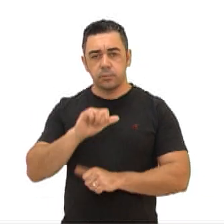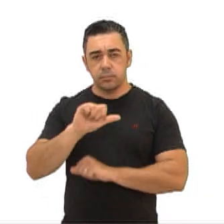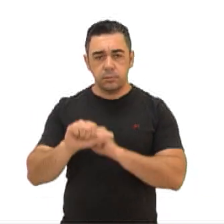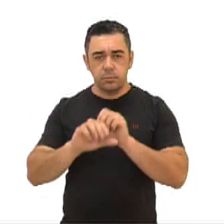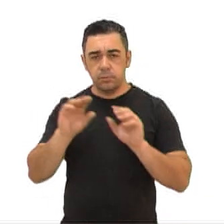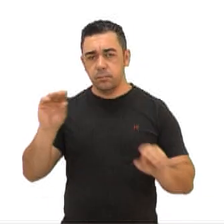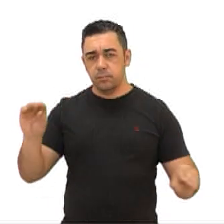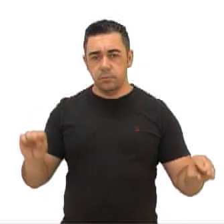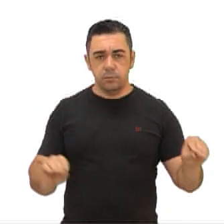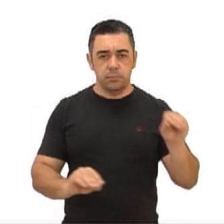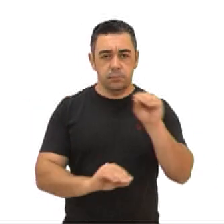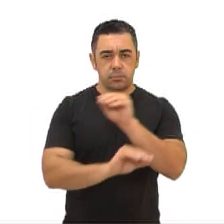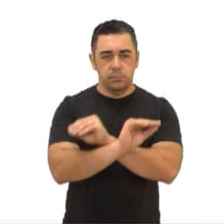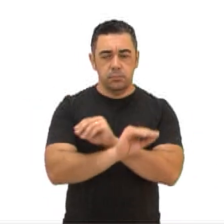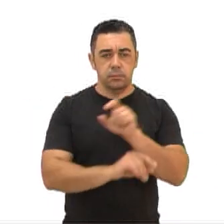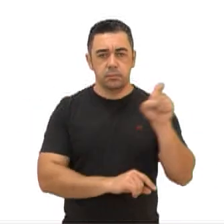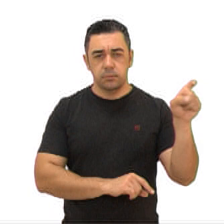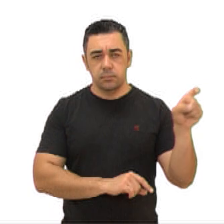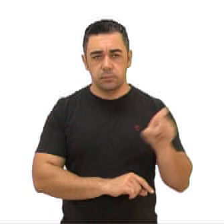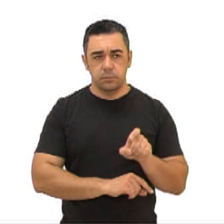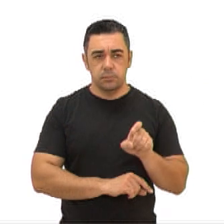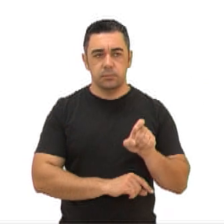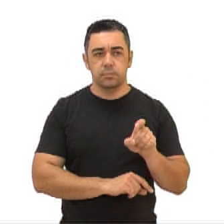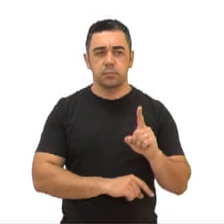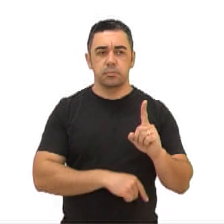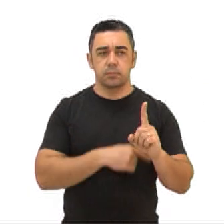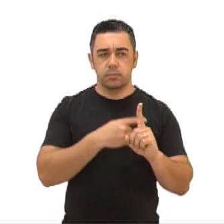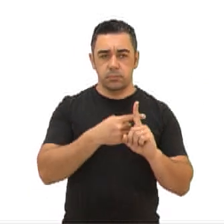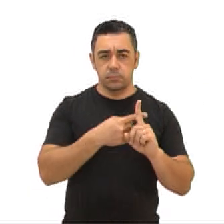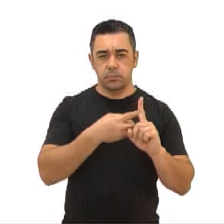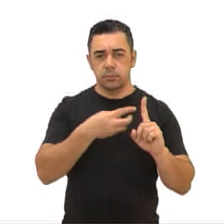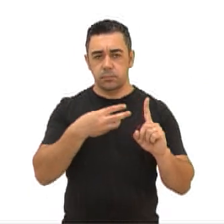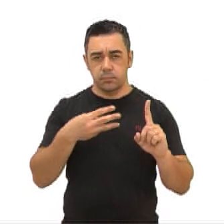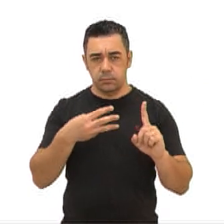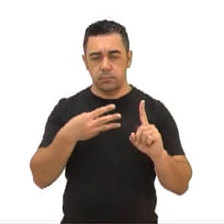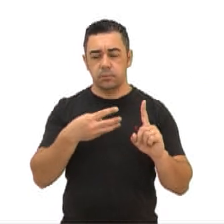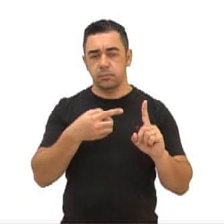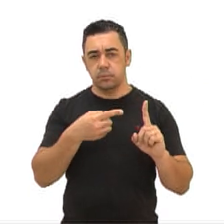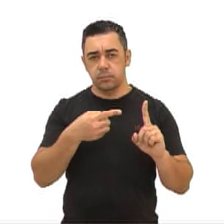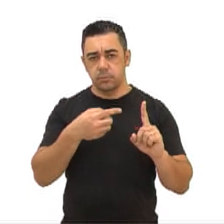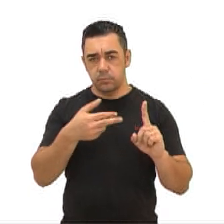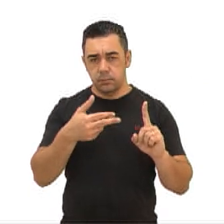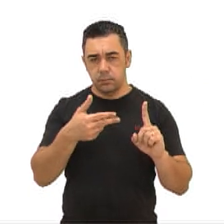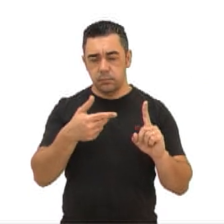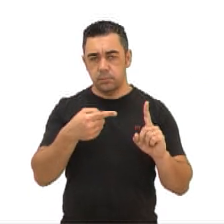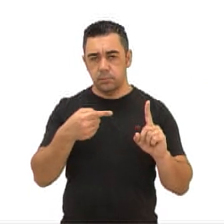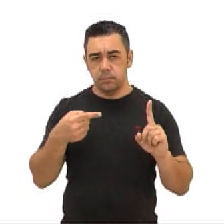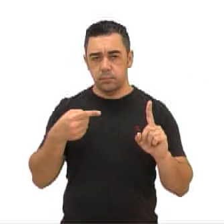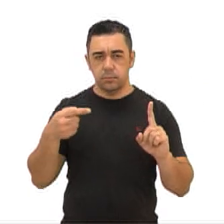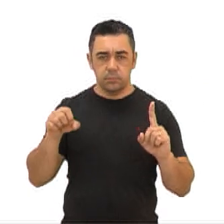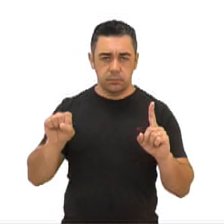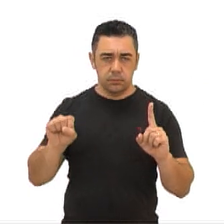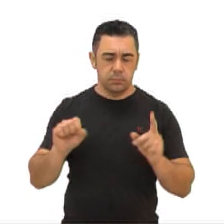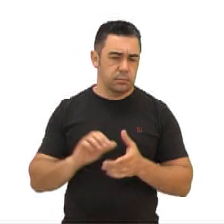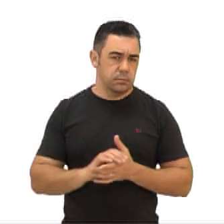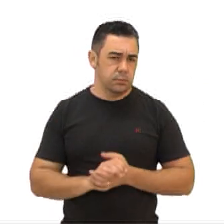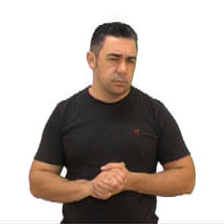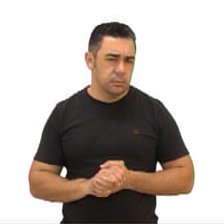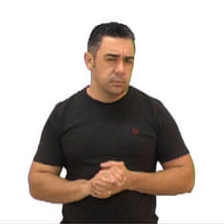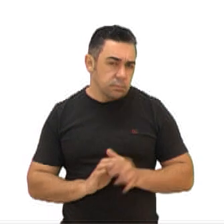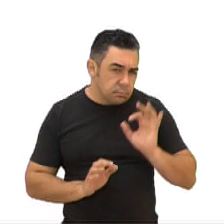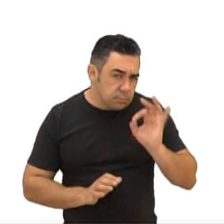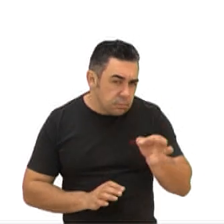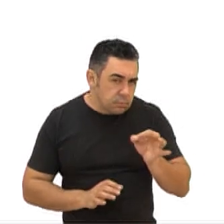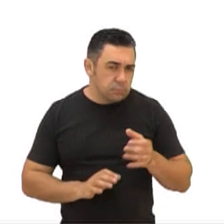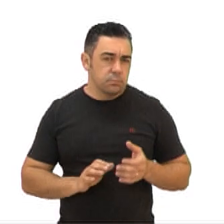uma propriedade de igualdade e escrevi x mais 3 igual a menos 8. Eu